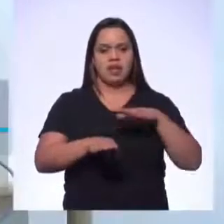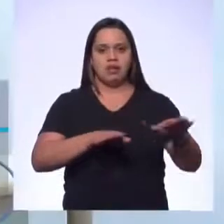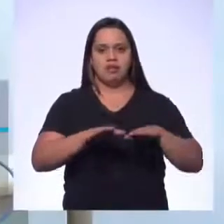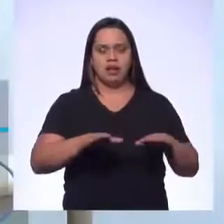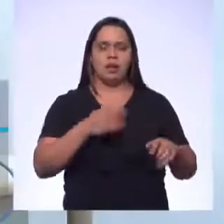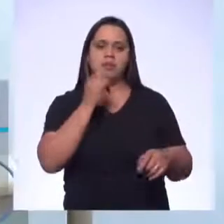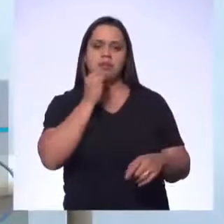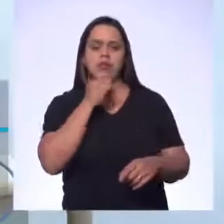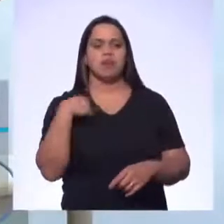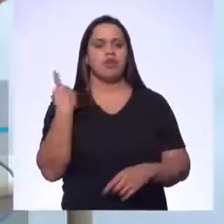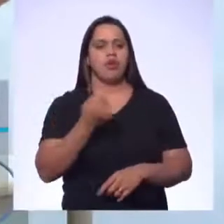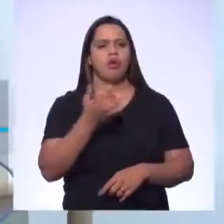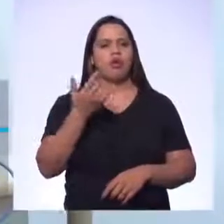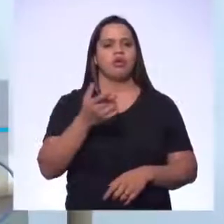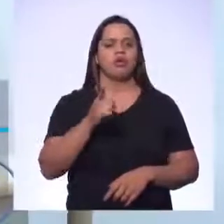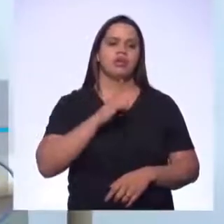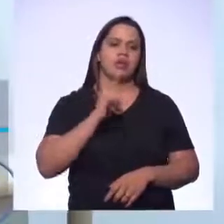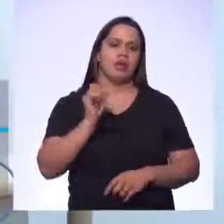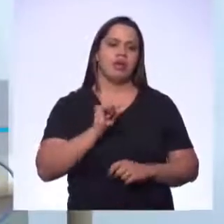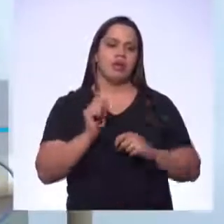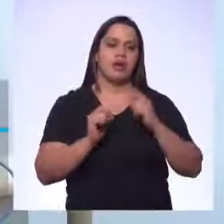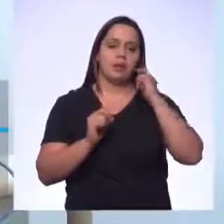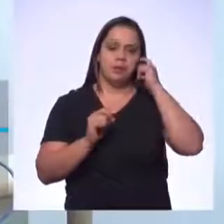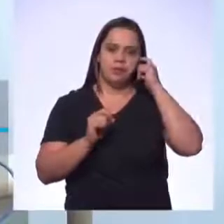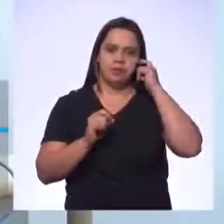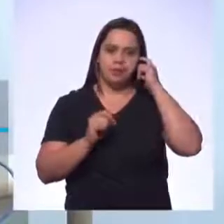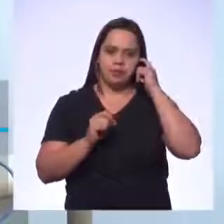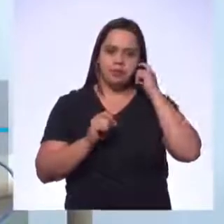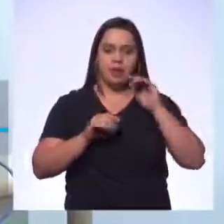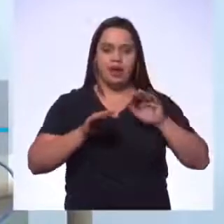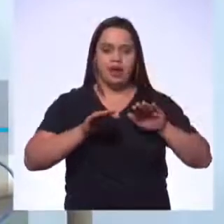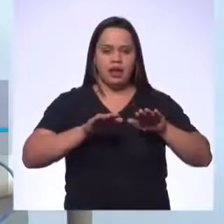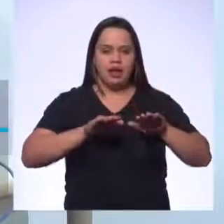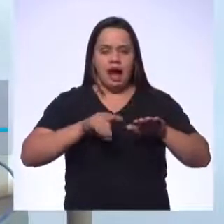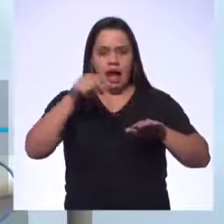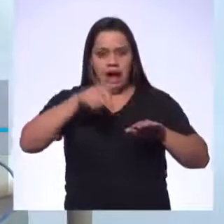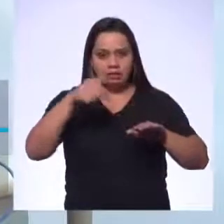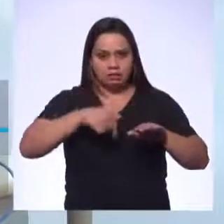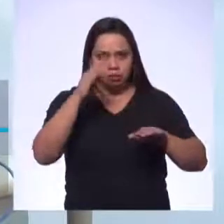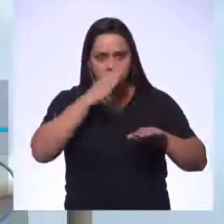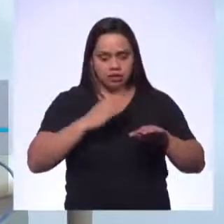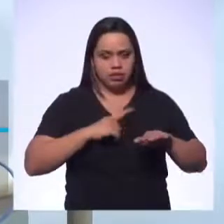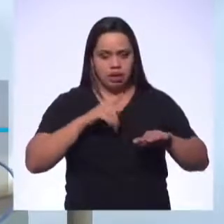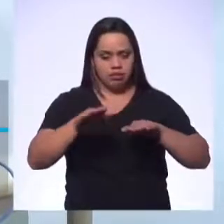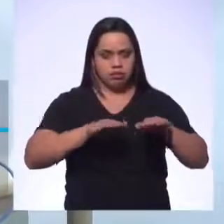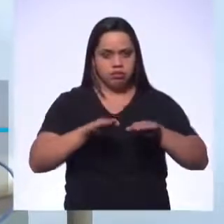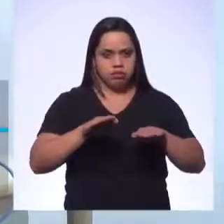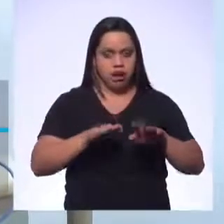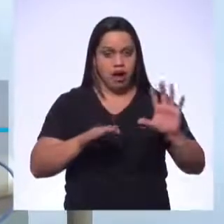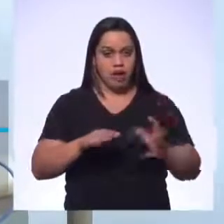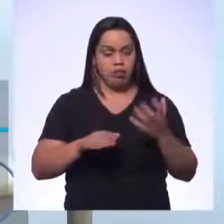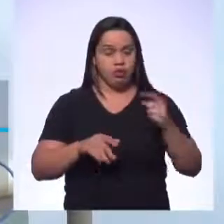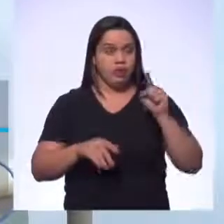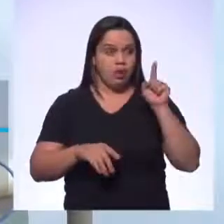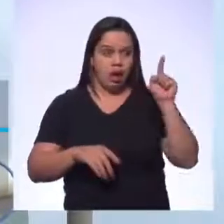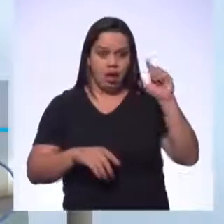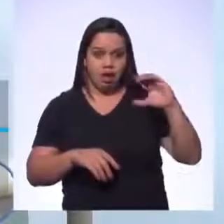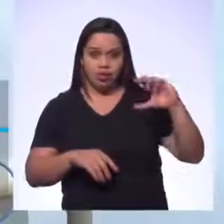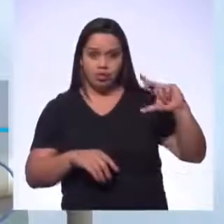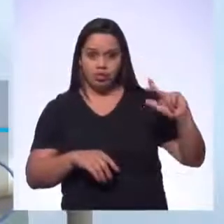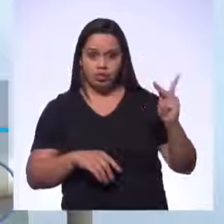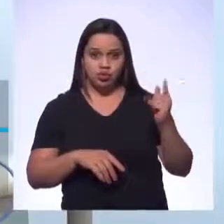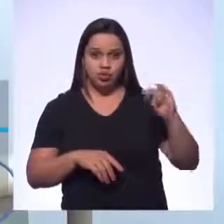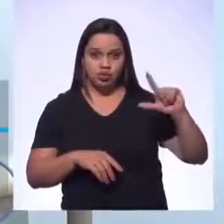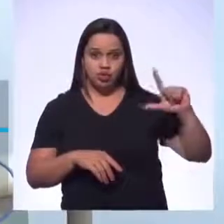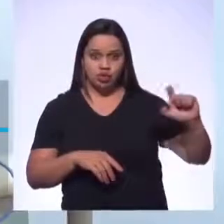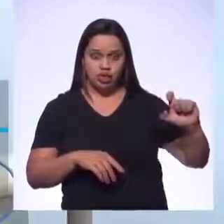ter aqui tremor de terra bem leve. Aconteceu lá no epicentro do Chile, mas ele foi tão intenso que ele